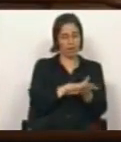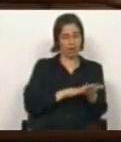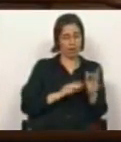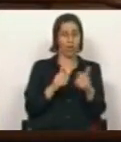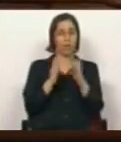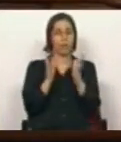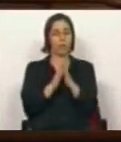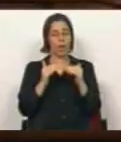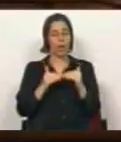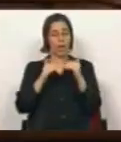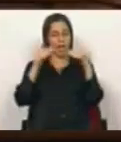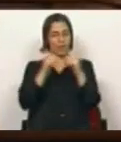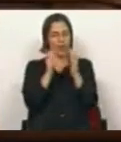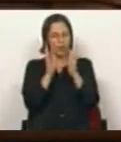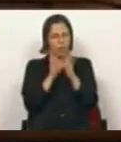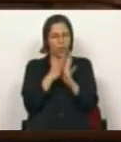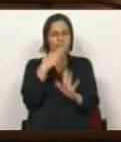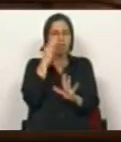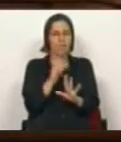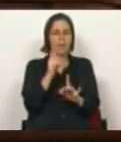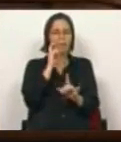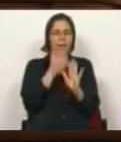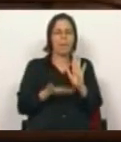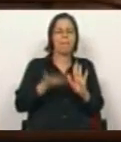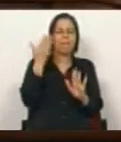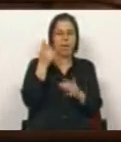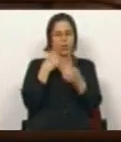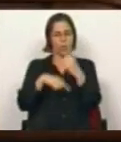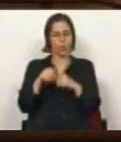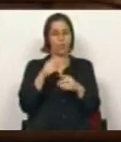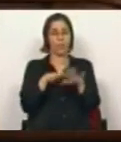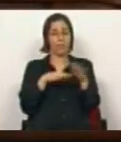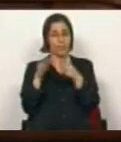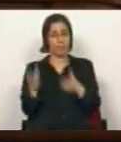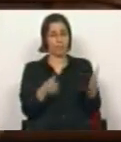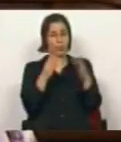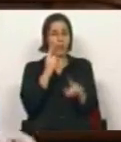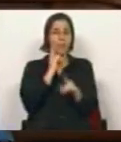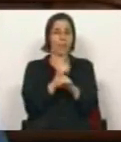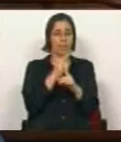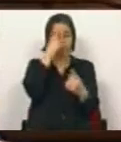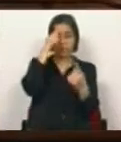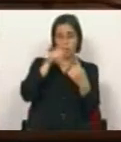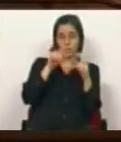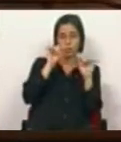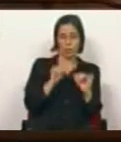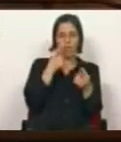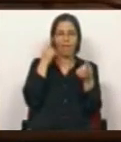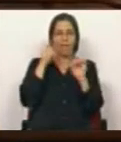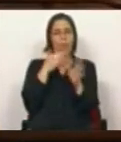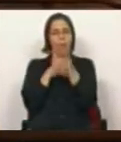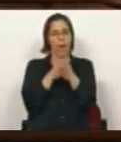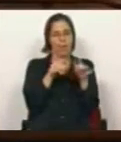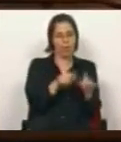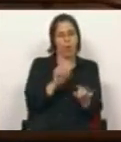é a todos os níveis e a todos os títulos mais sustentável do que a sua produção, mesmo que o seu destino seja a